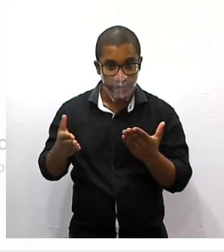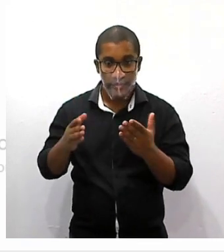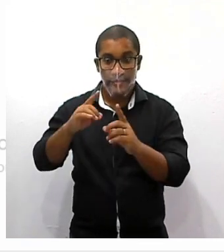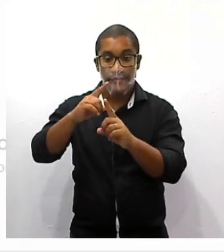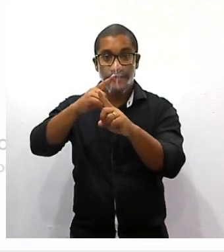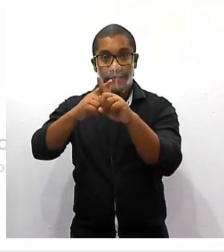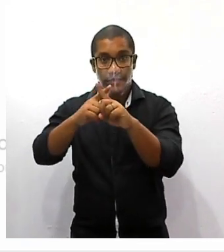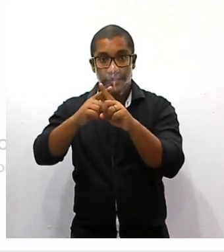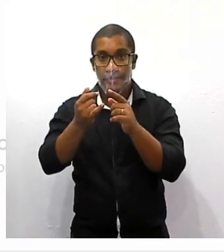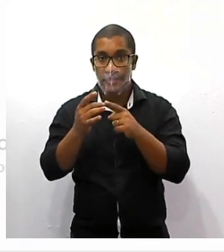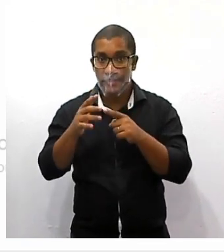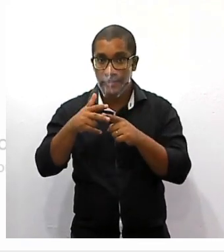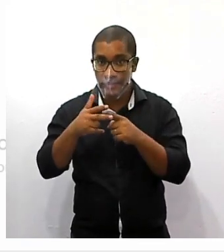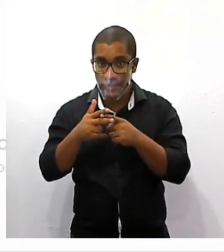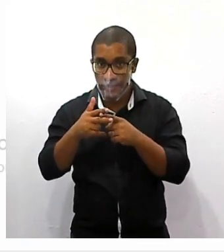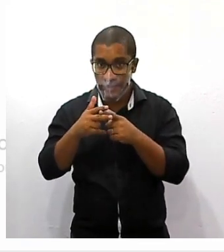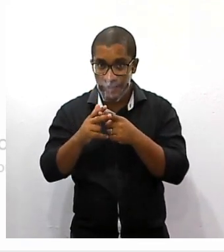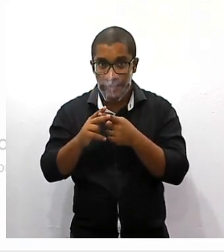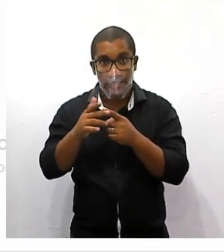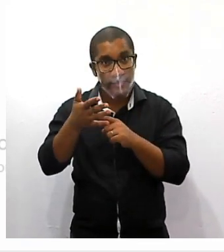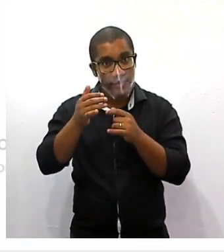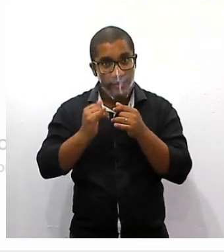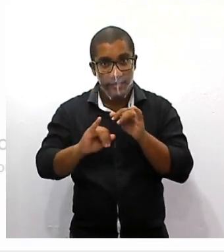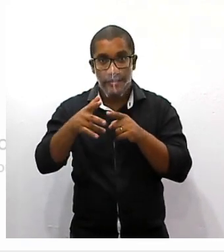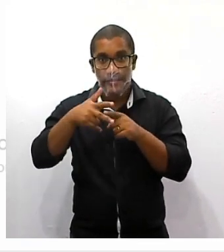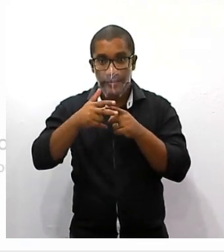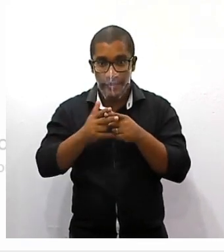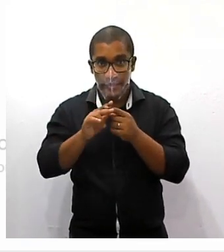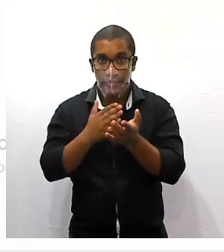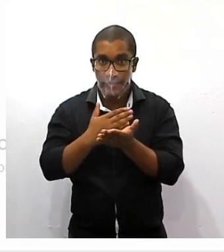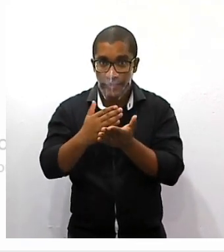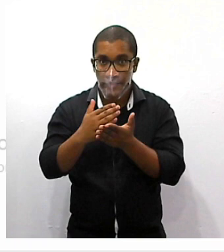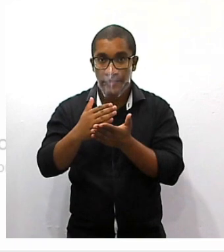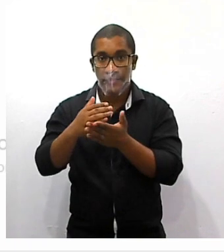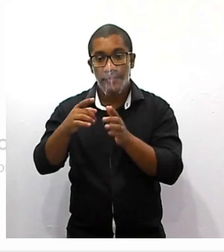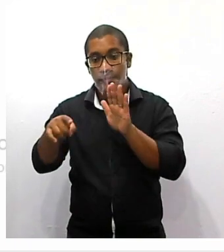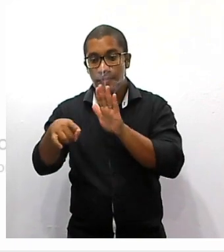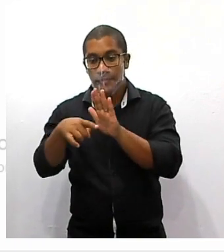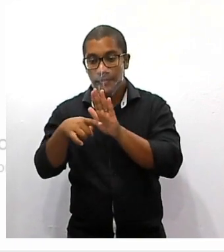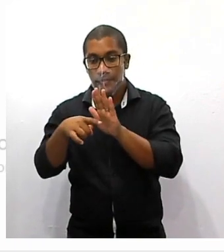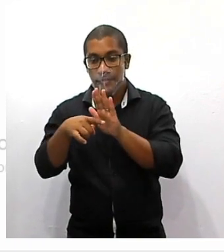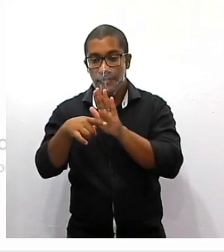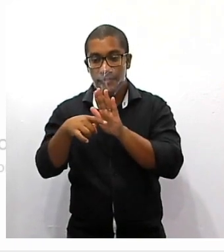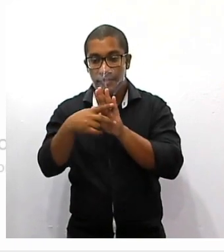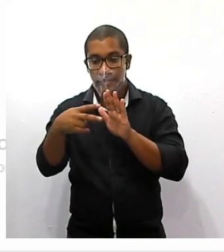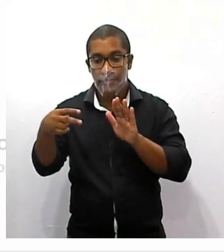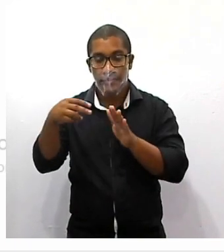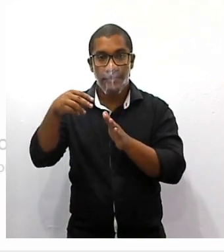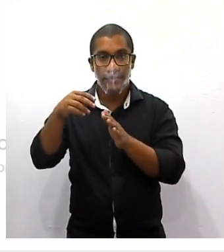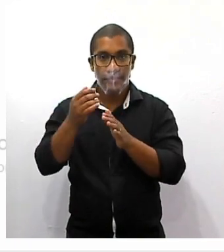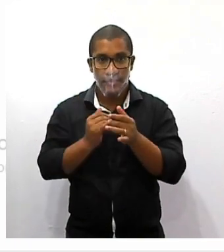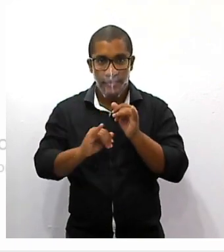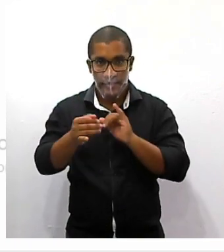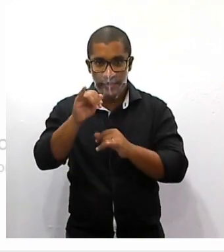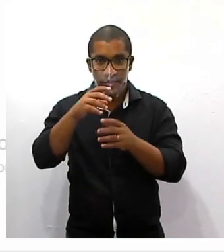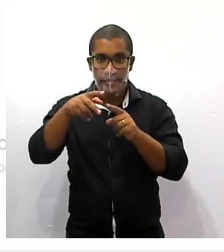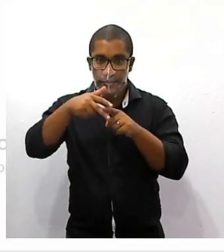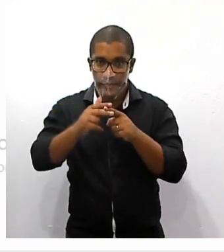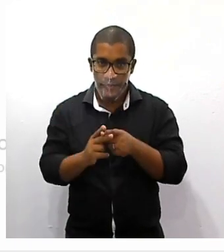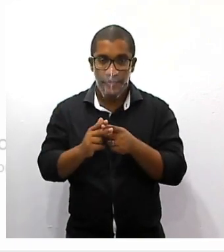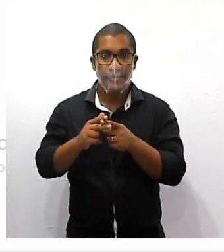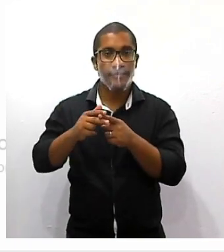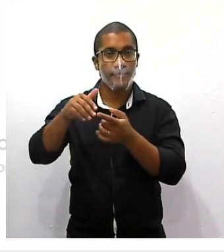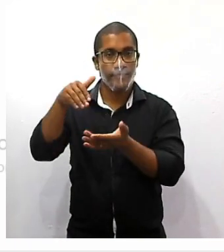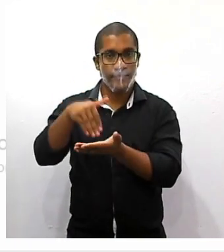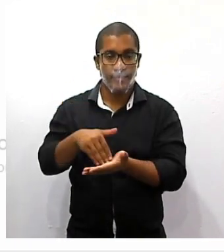pela energia mecânica inicial igual à energia mecânica final. E aí você deve estar em casa pensando: ih, Paulinho, eu estou com dúvida, não entendi isso muito bem não. Como é que eu